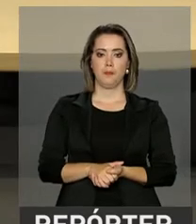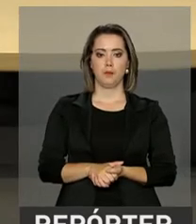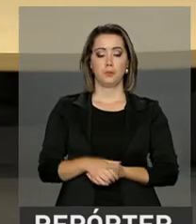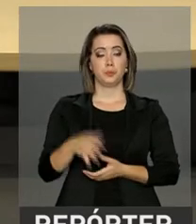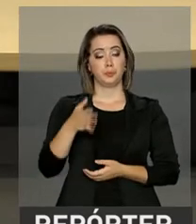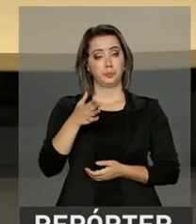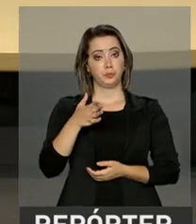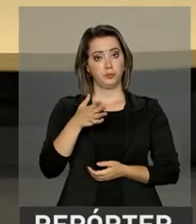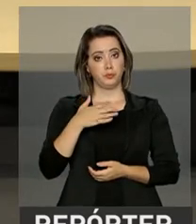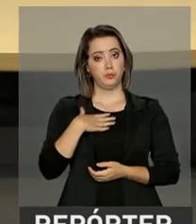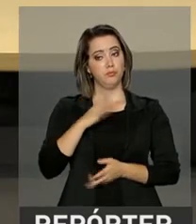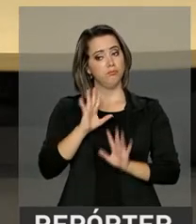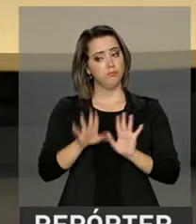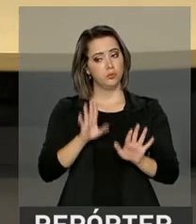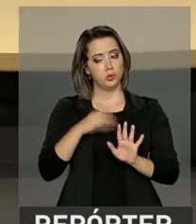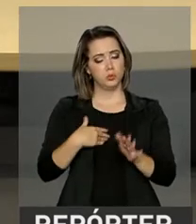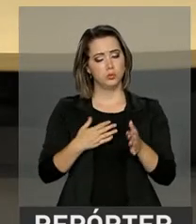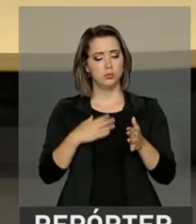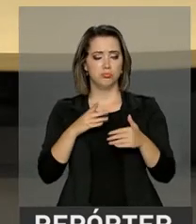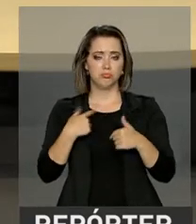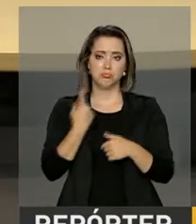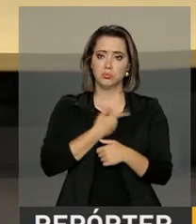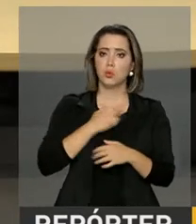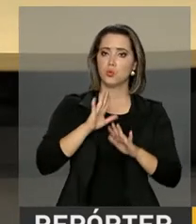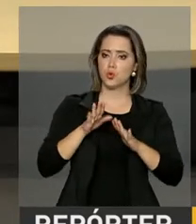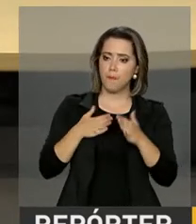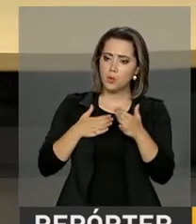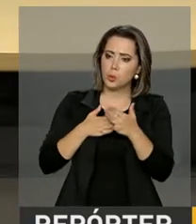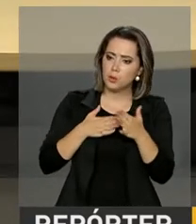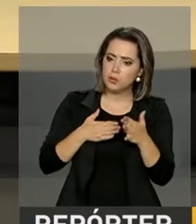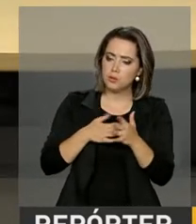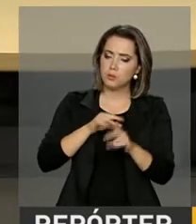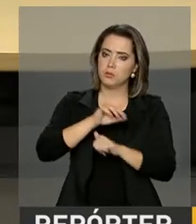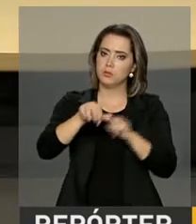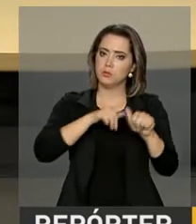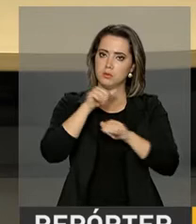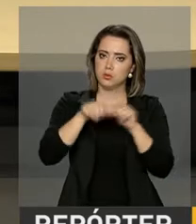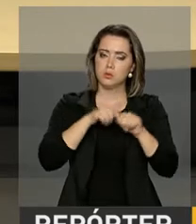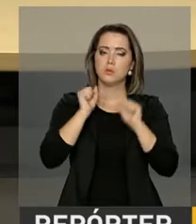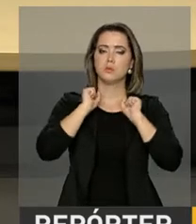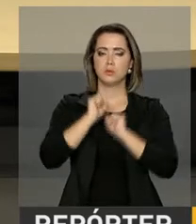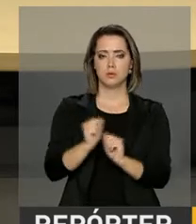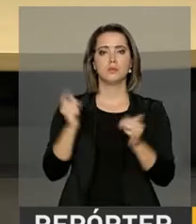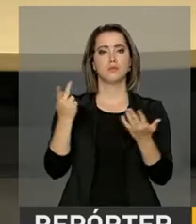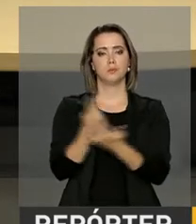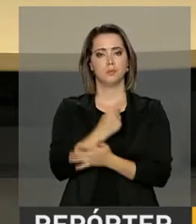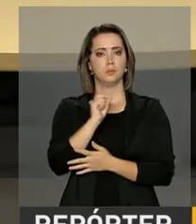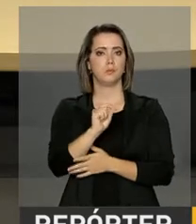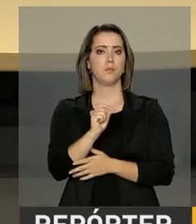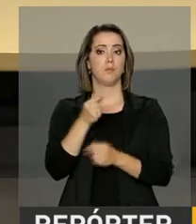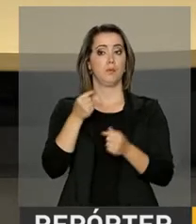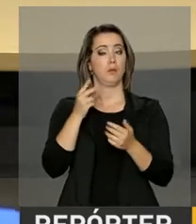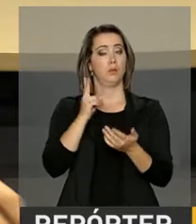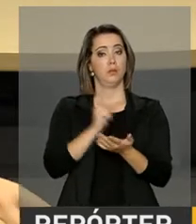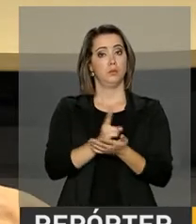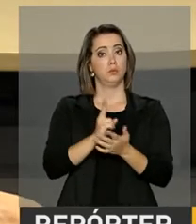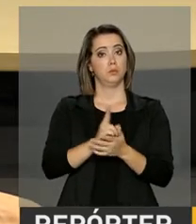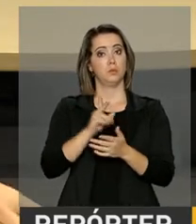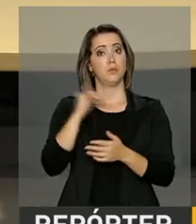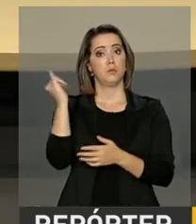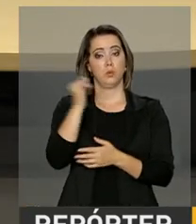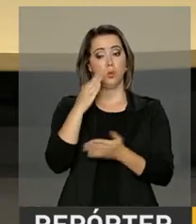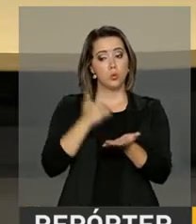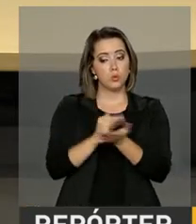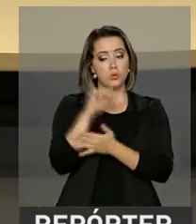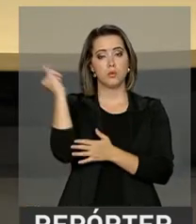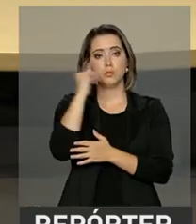aqui mais ou menos no limite das mudanças que podem ser feitas sem alterar substancialmente